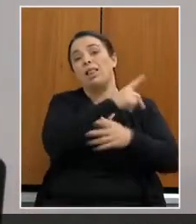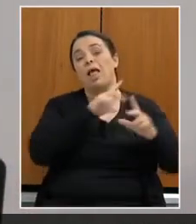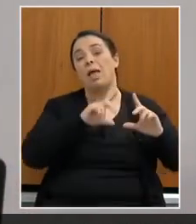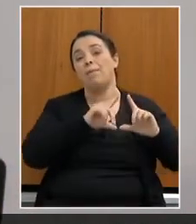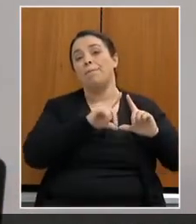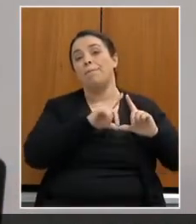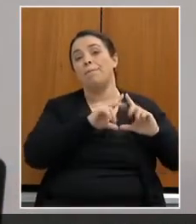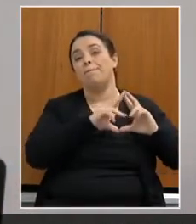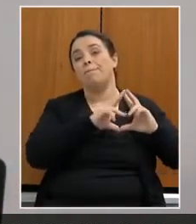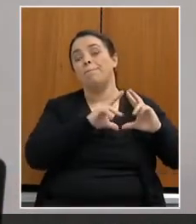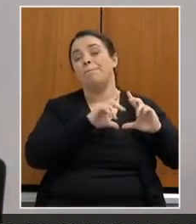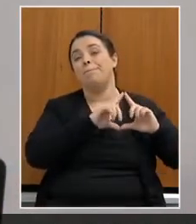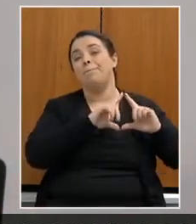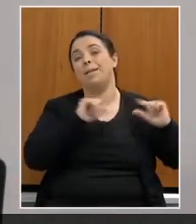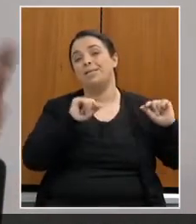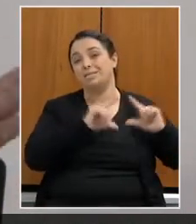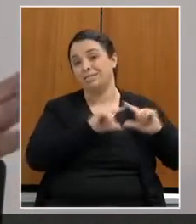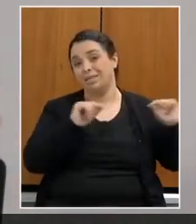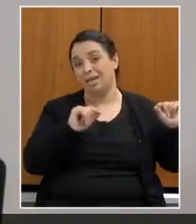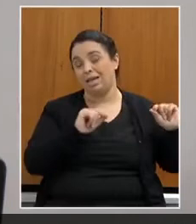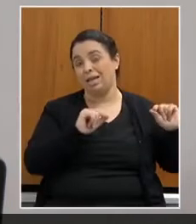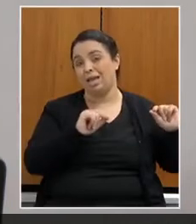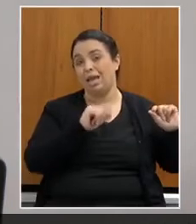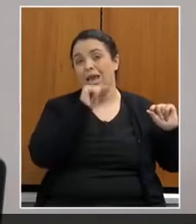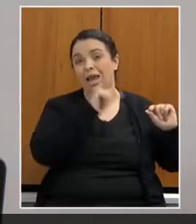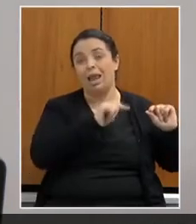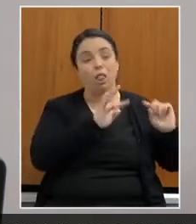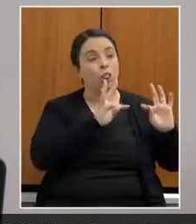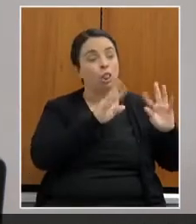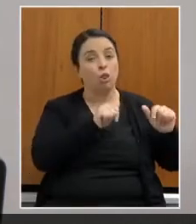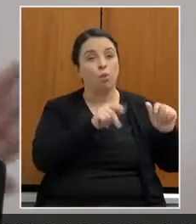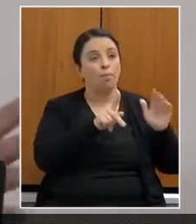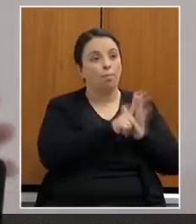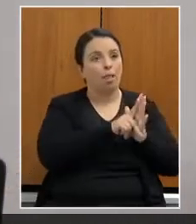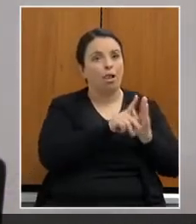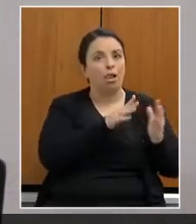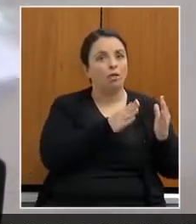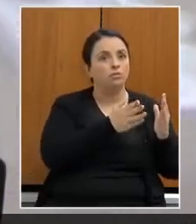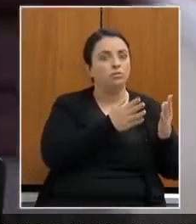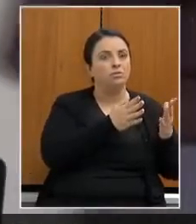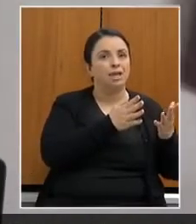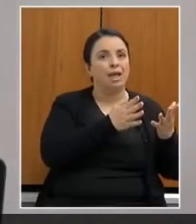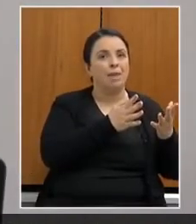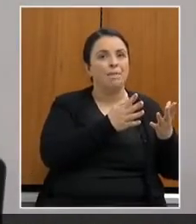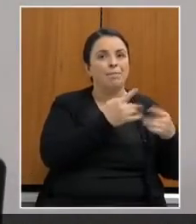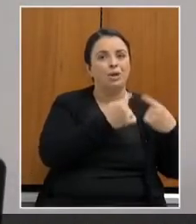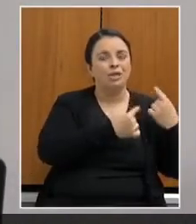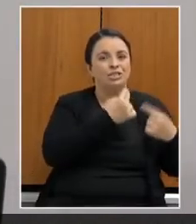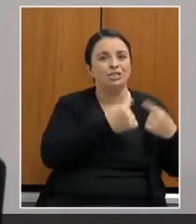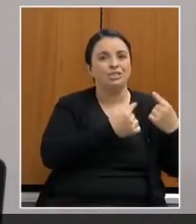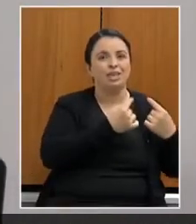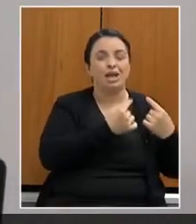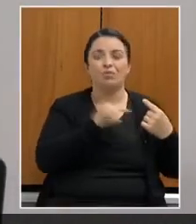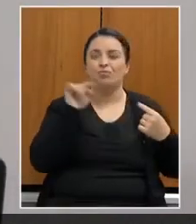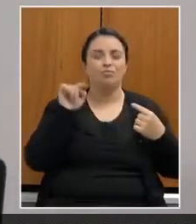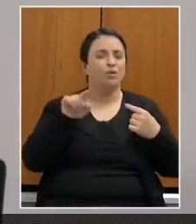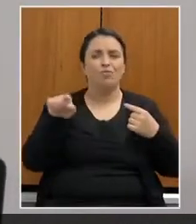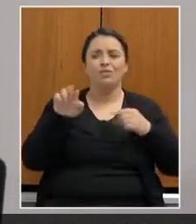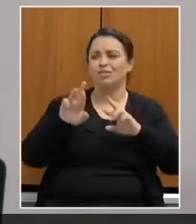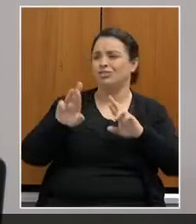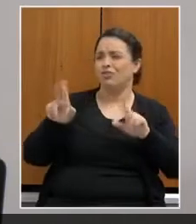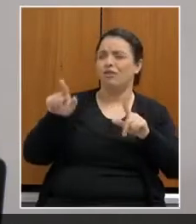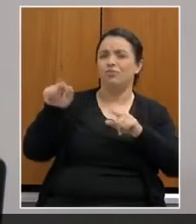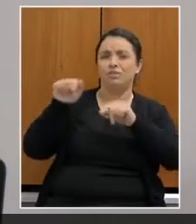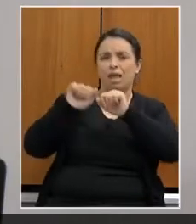o trabalho que vem sendo feito na área da saúde, de combate à Covid. O senhor foi claro, o senhor foi muito